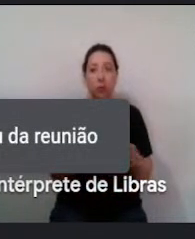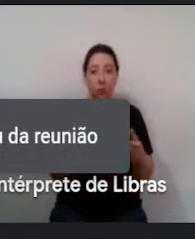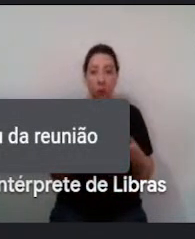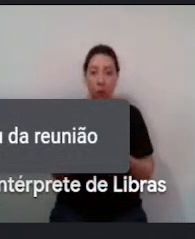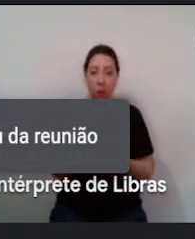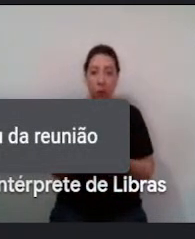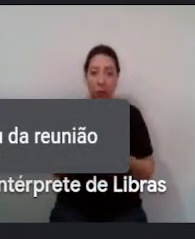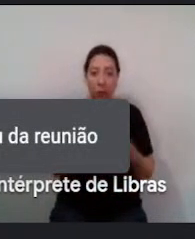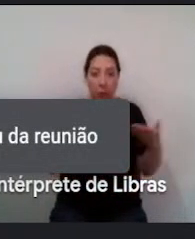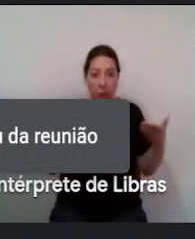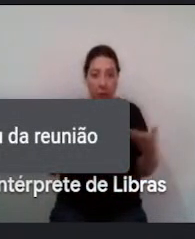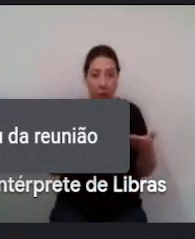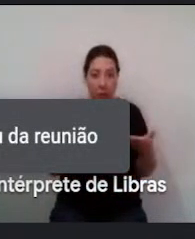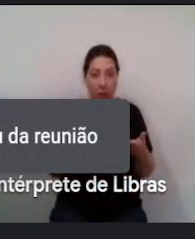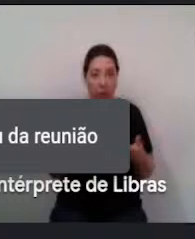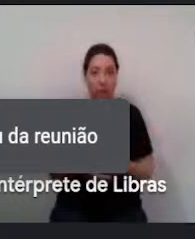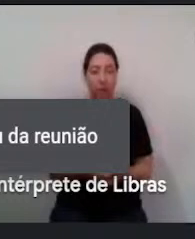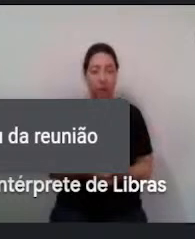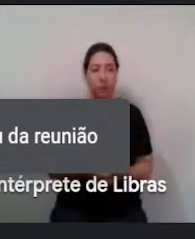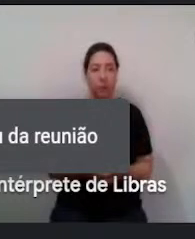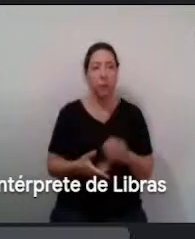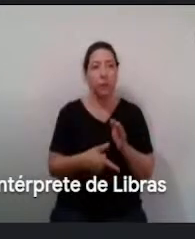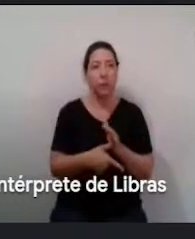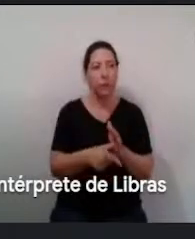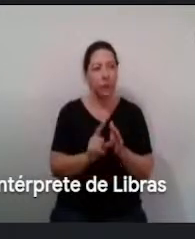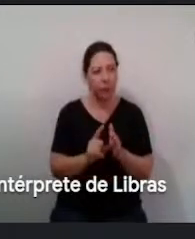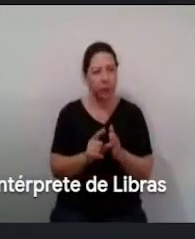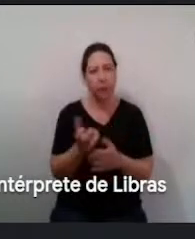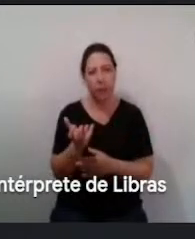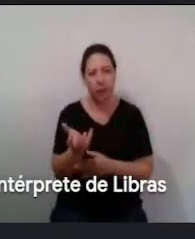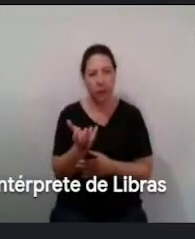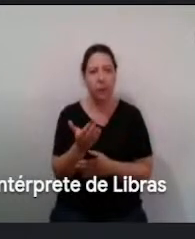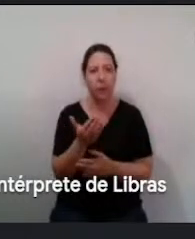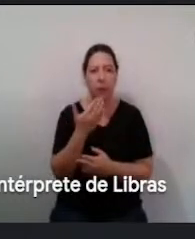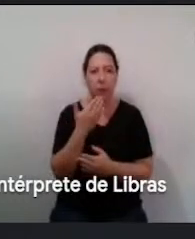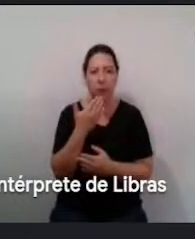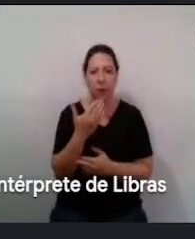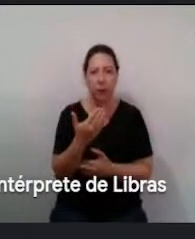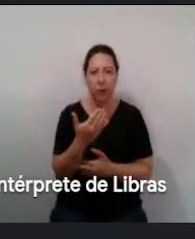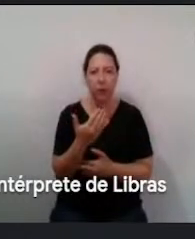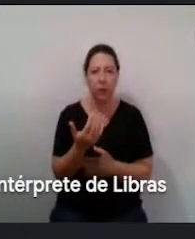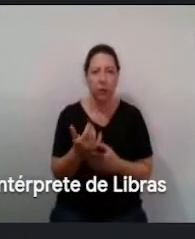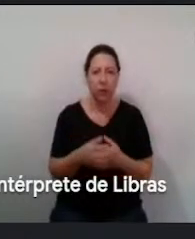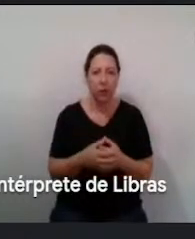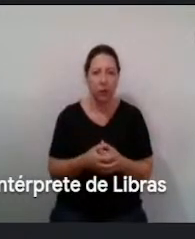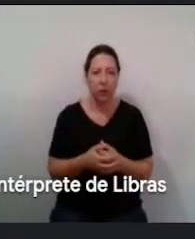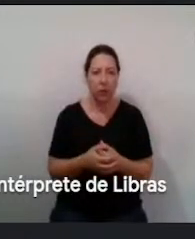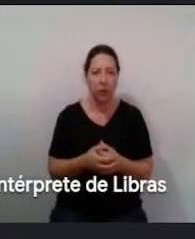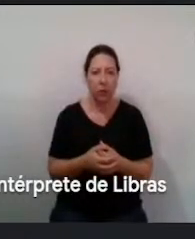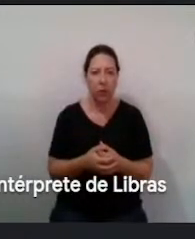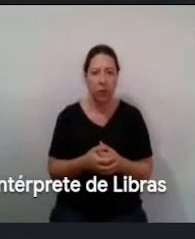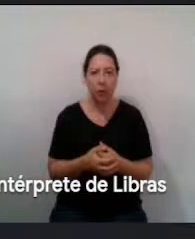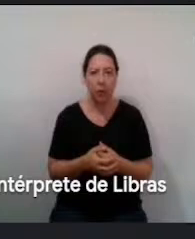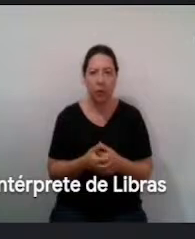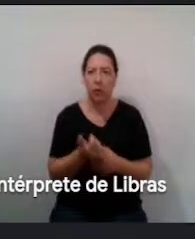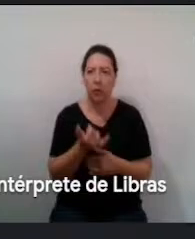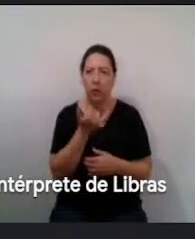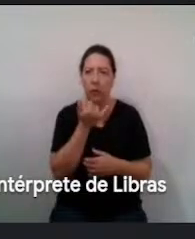De antemão, eu quero aqui pedir as excusas aos meus pares, principalmente aqui o doutor